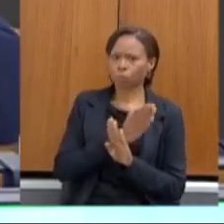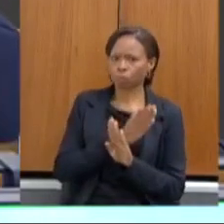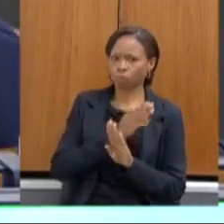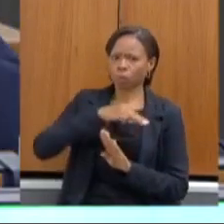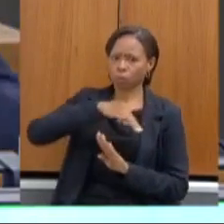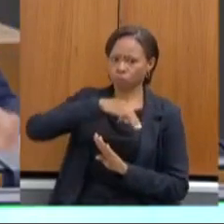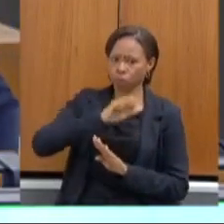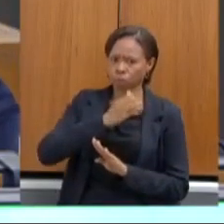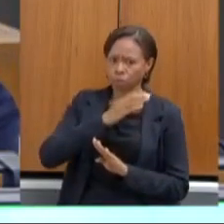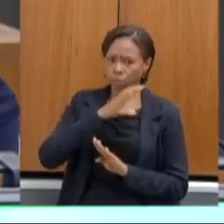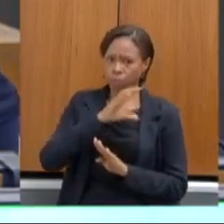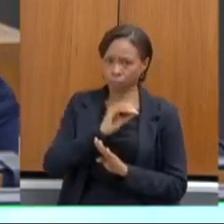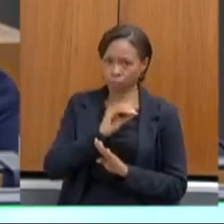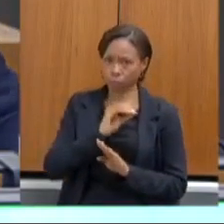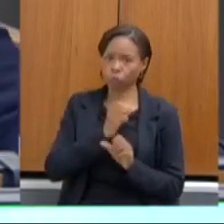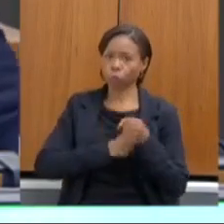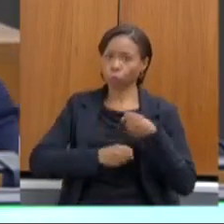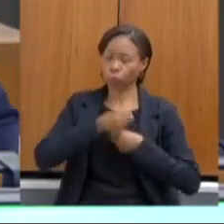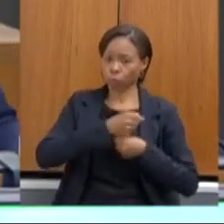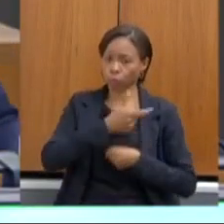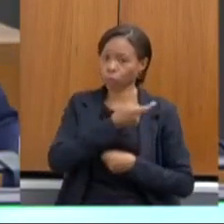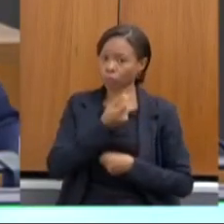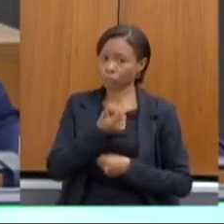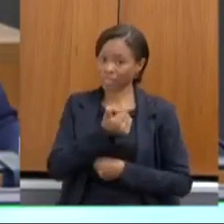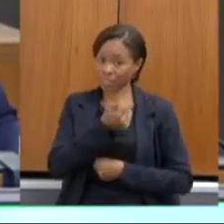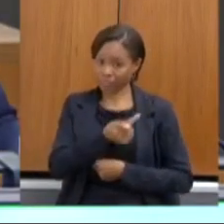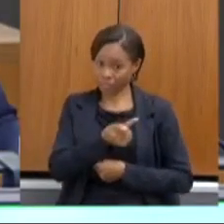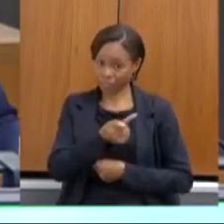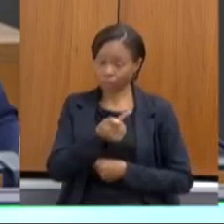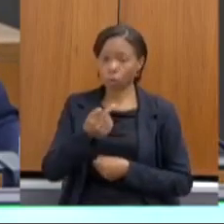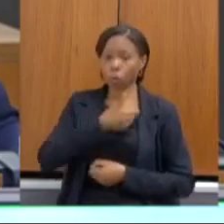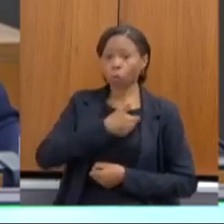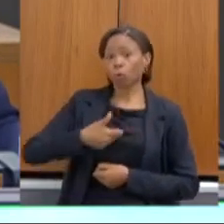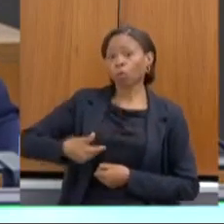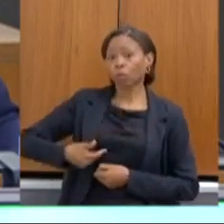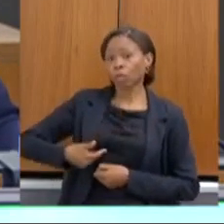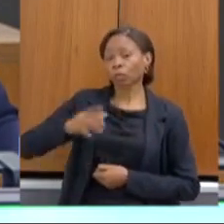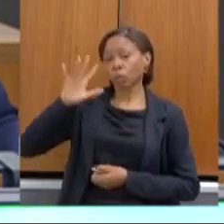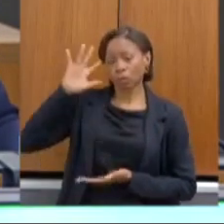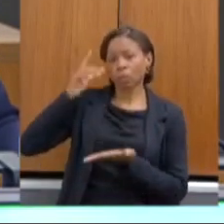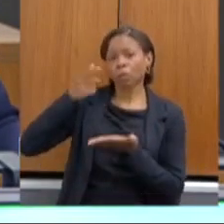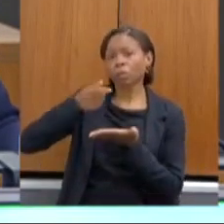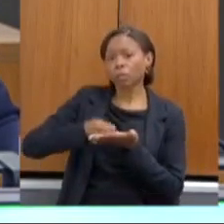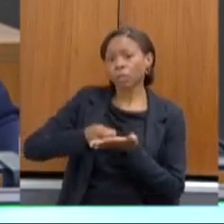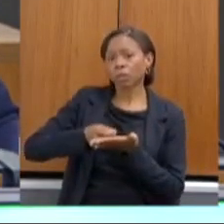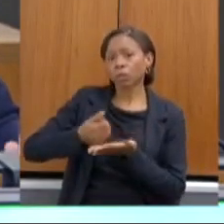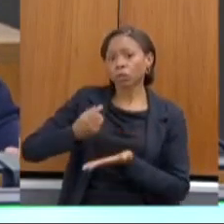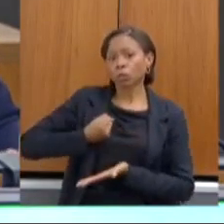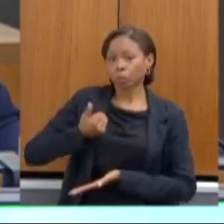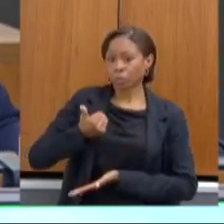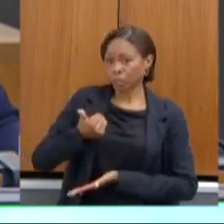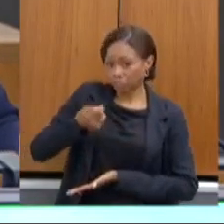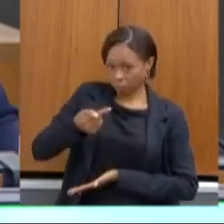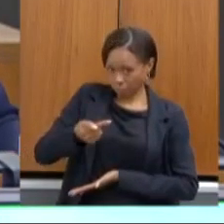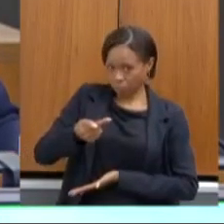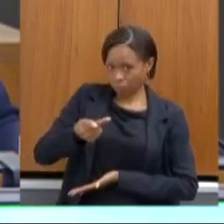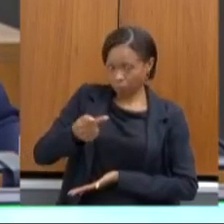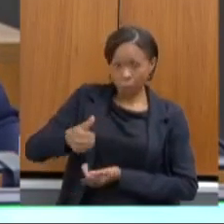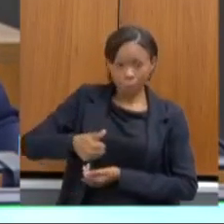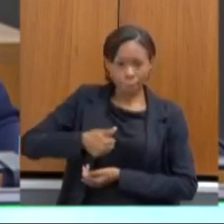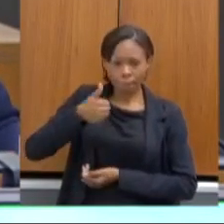2017 o governo de Minas lançou a deliberação 17 e foi uma deliberação foi a primeira ação